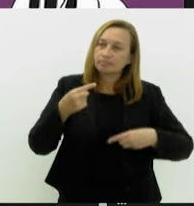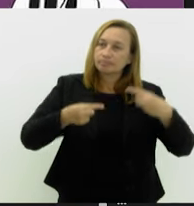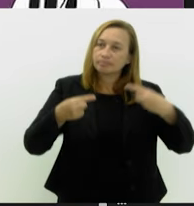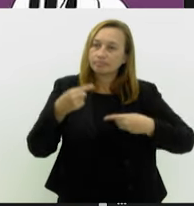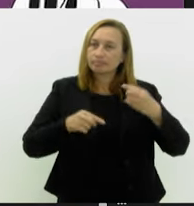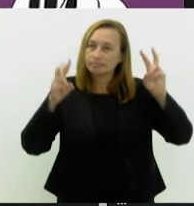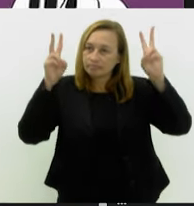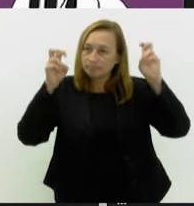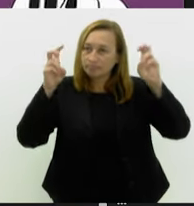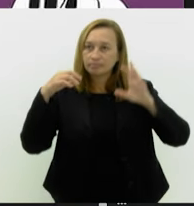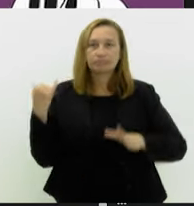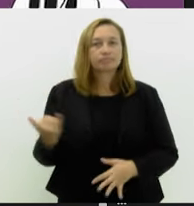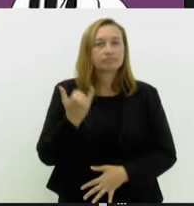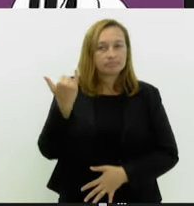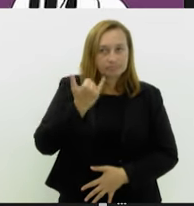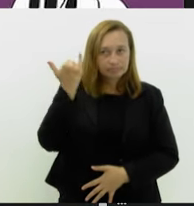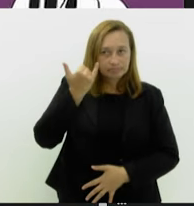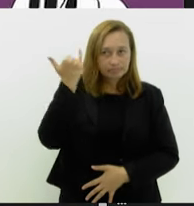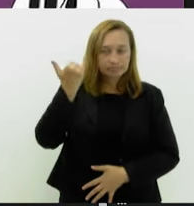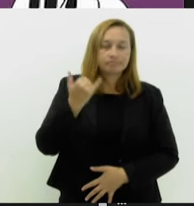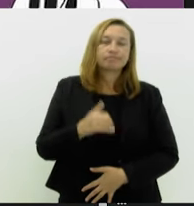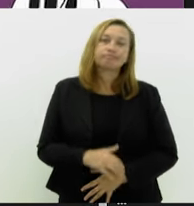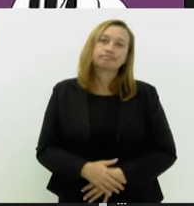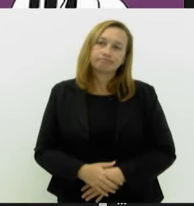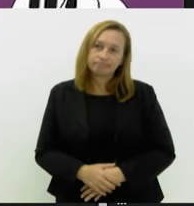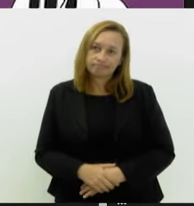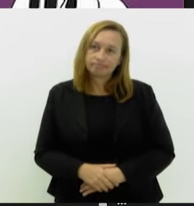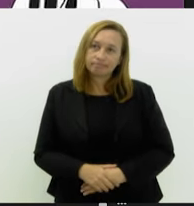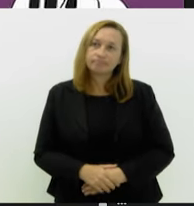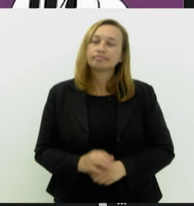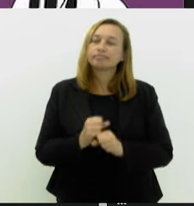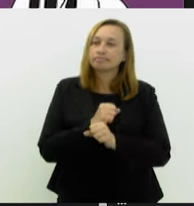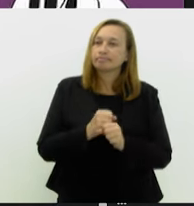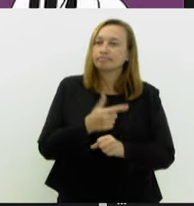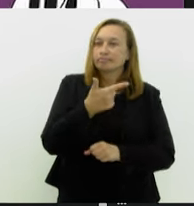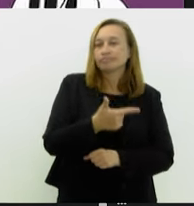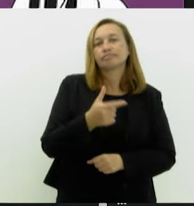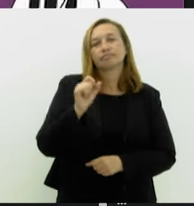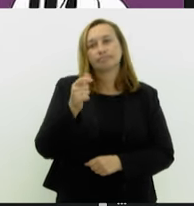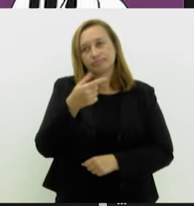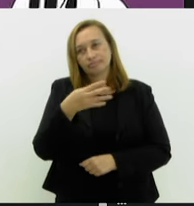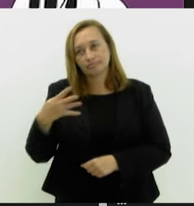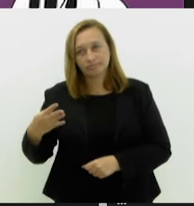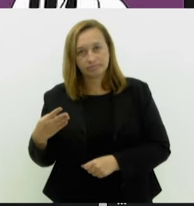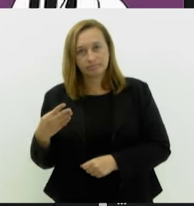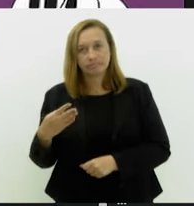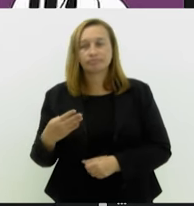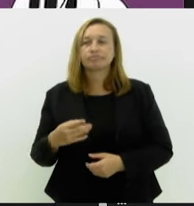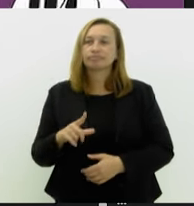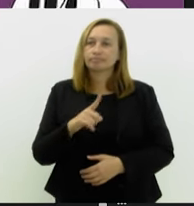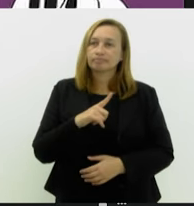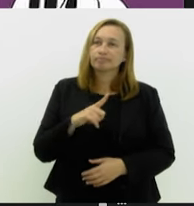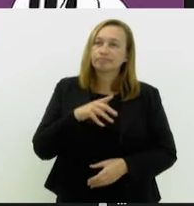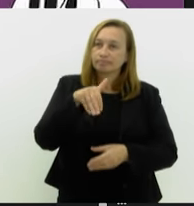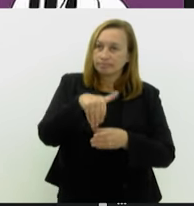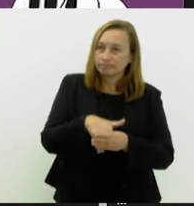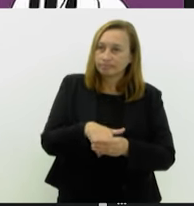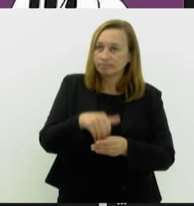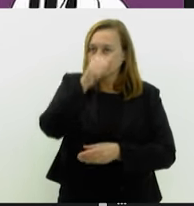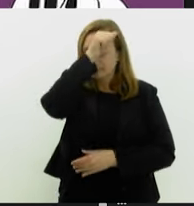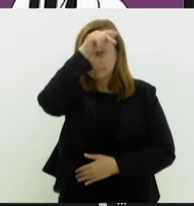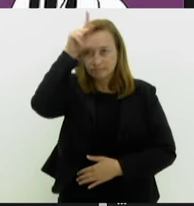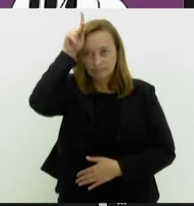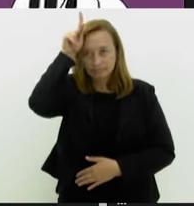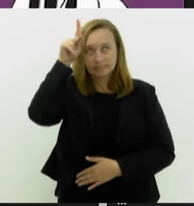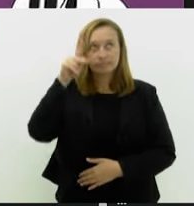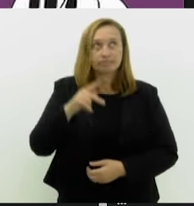uma temática extremamente relevante neste ano de 2024 quando nós teremos eleições municipais